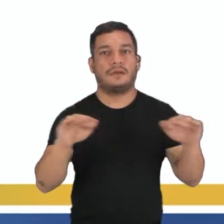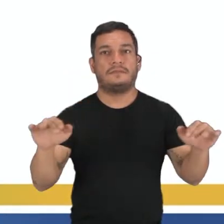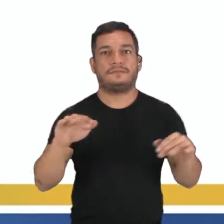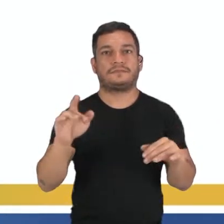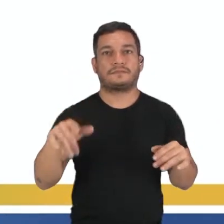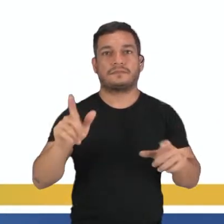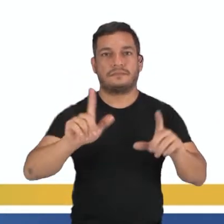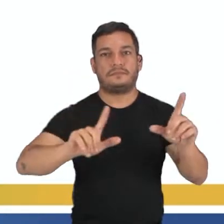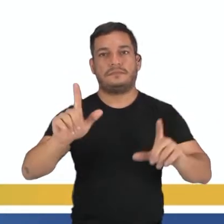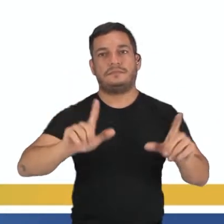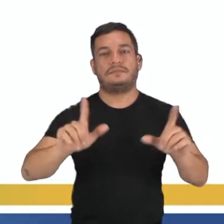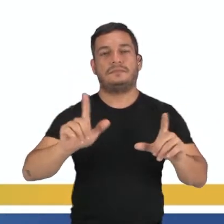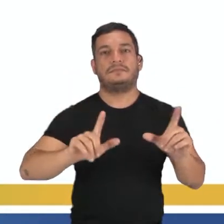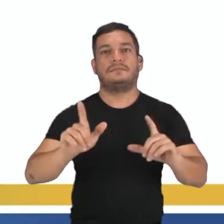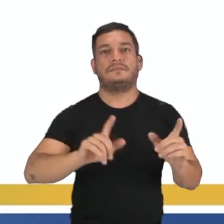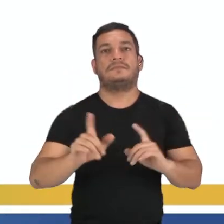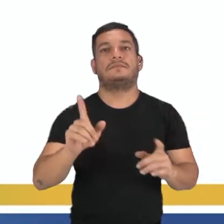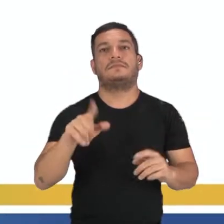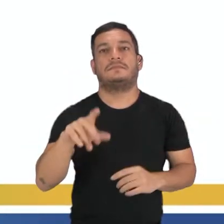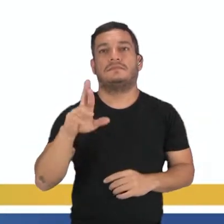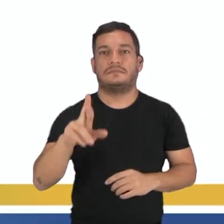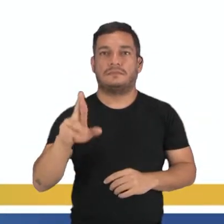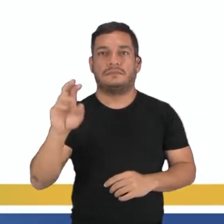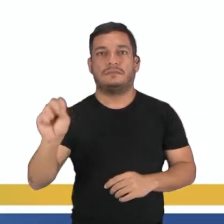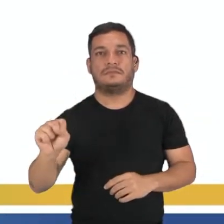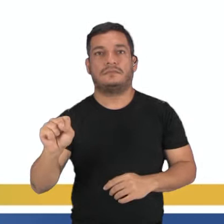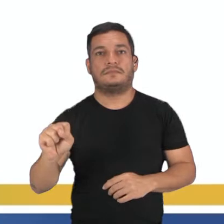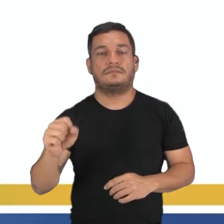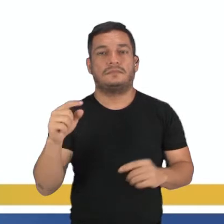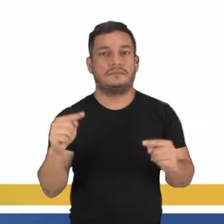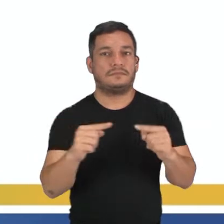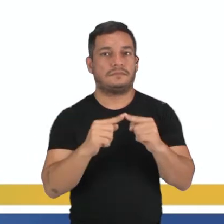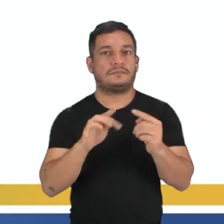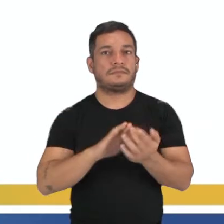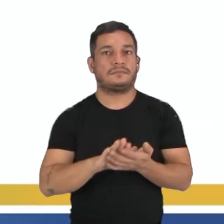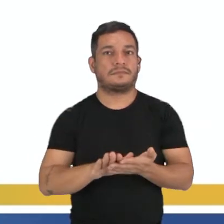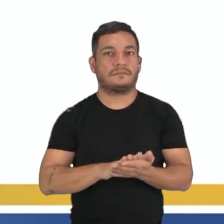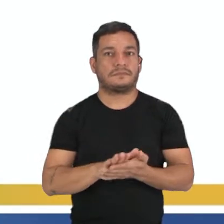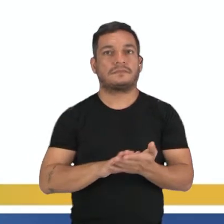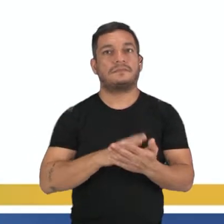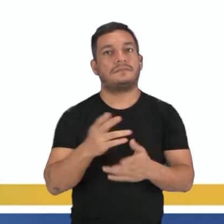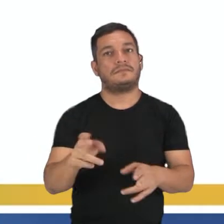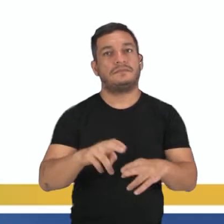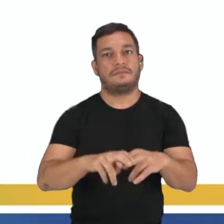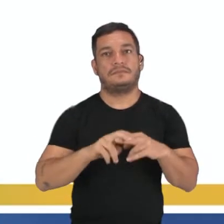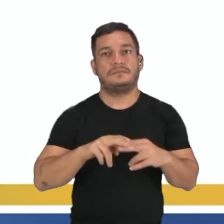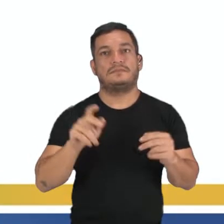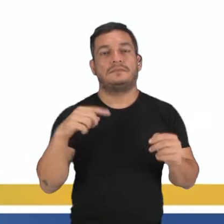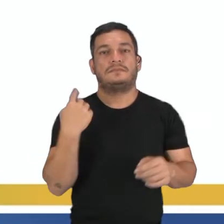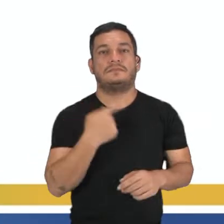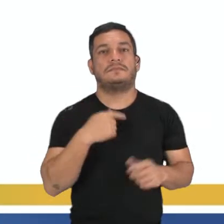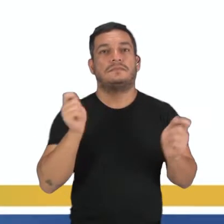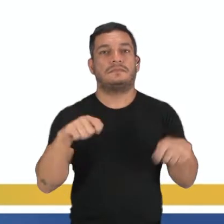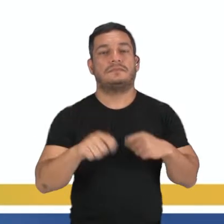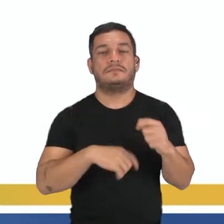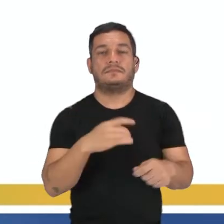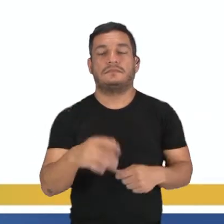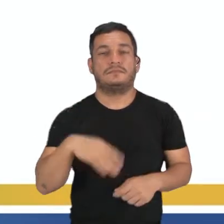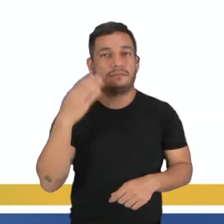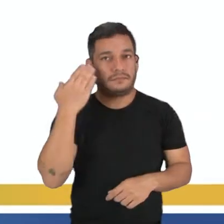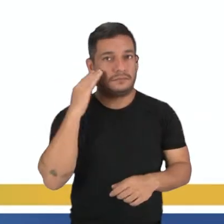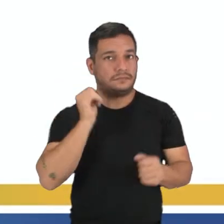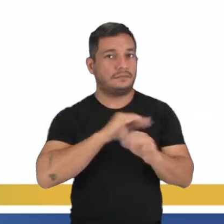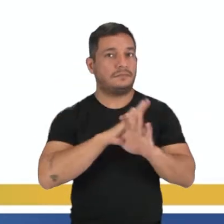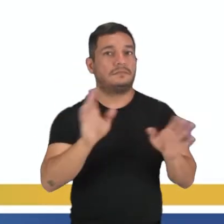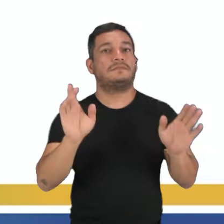sua televisão, por exemplo, e que R e S não se tocam, Então, portanto, nós podemos concluir que